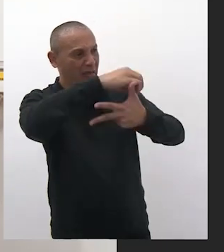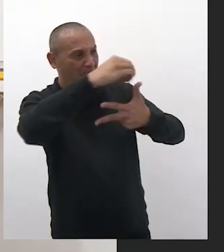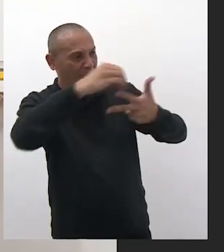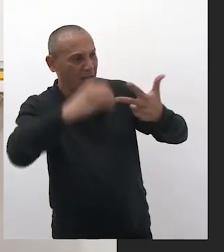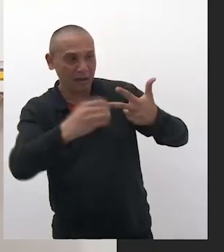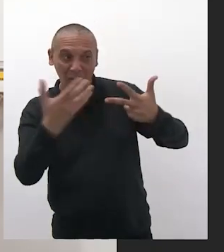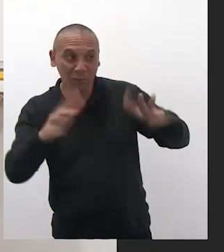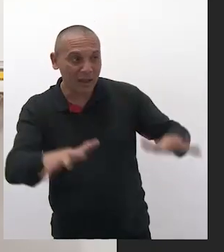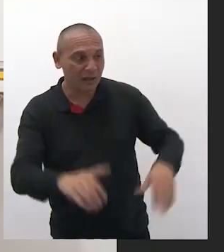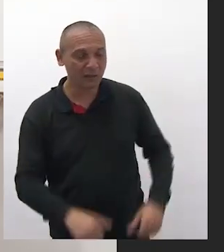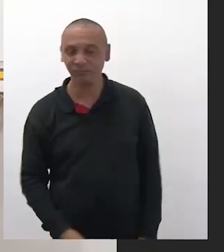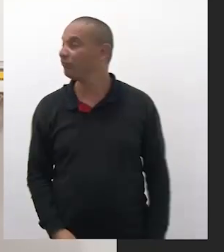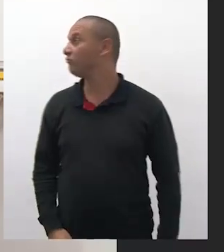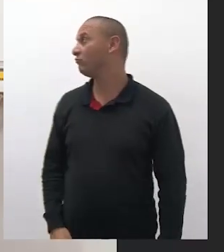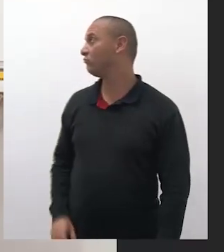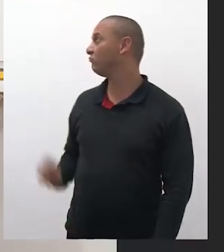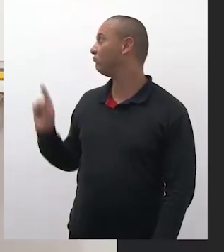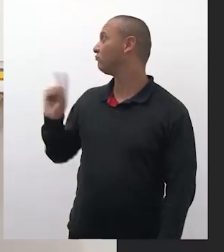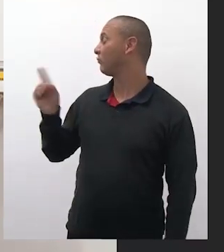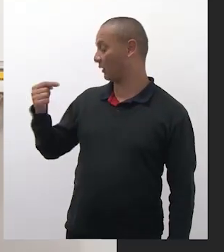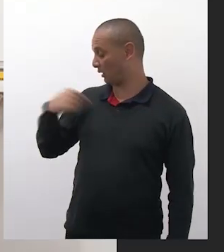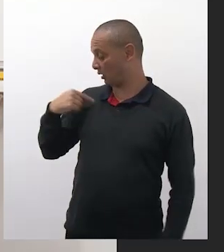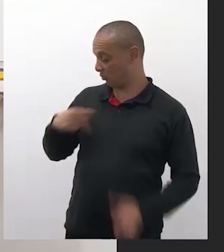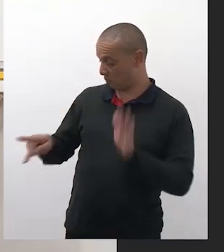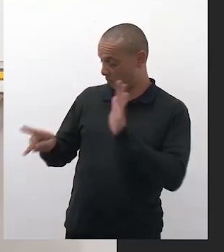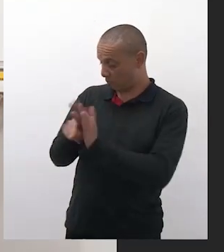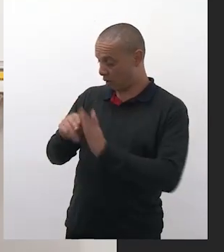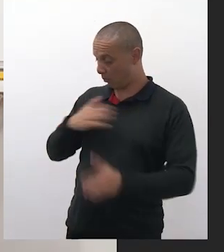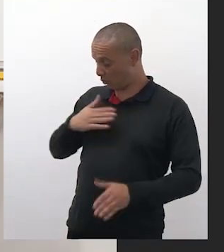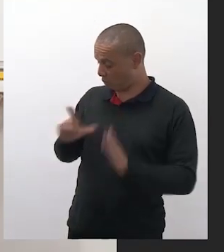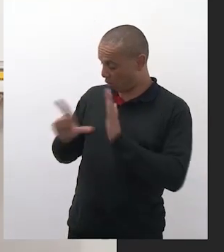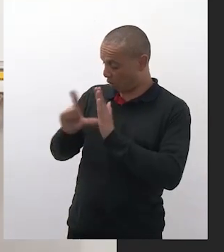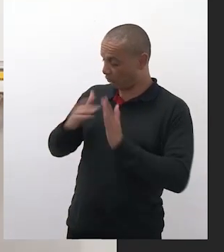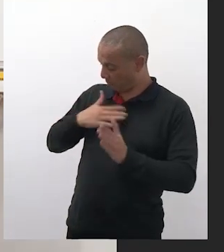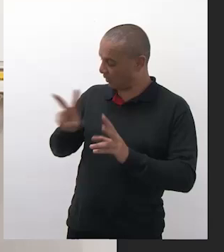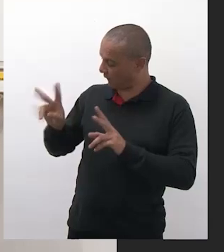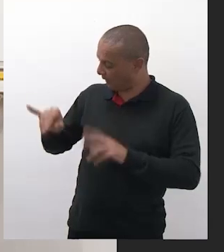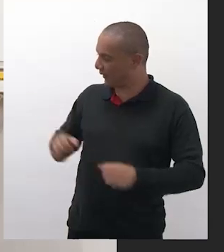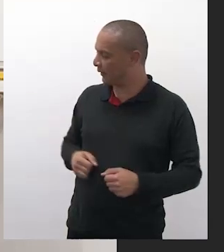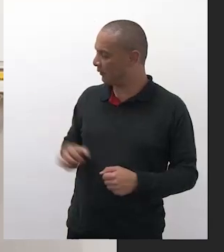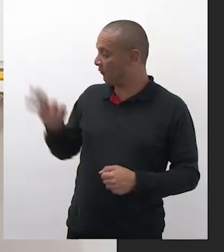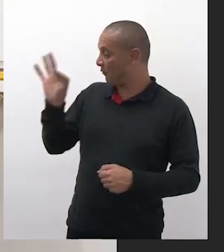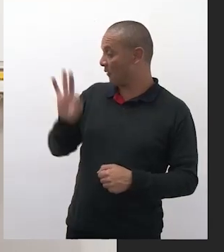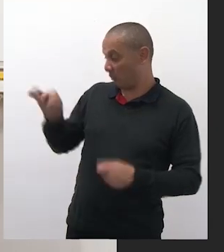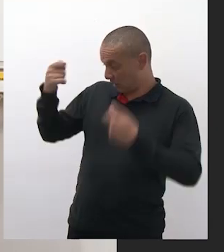Não, professora, eu vou abrir meu negócio próprio, eu não preciso de faculdade.